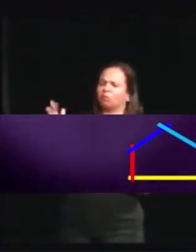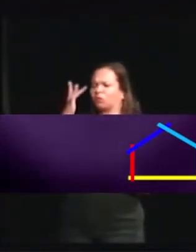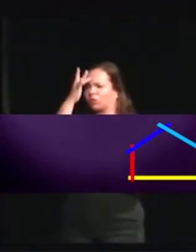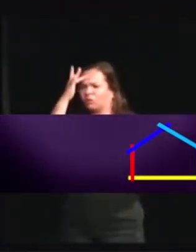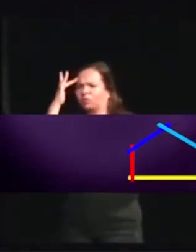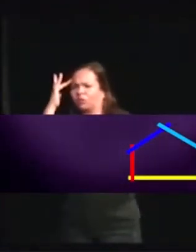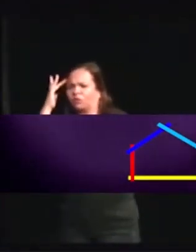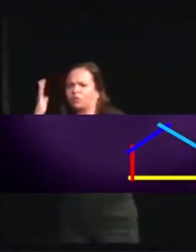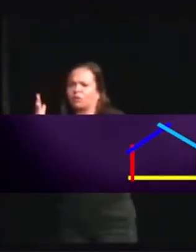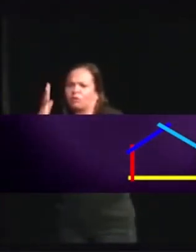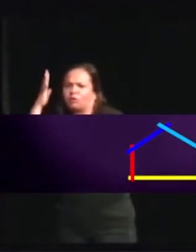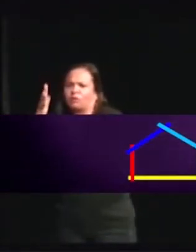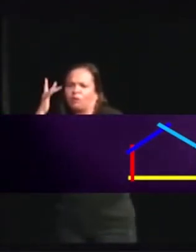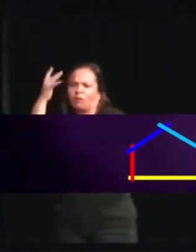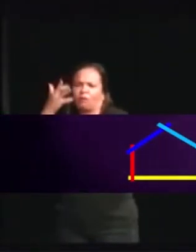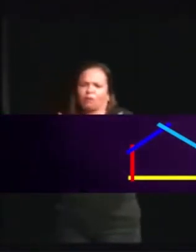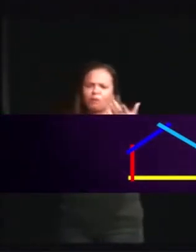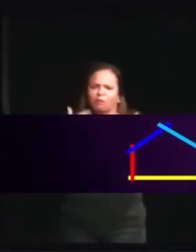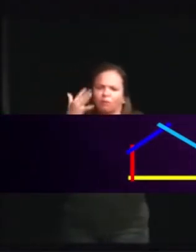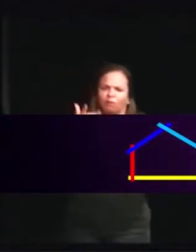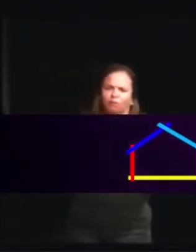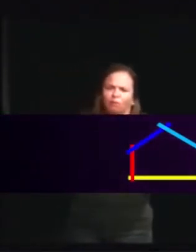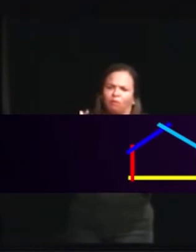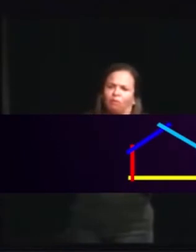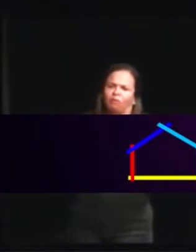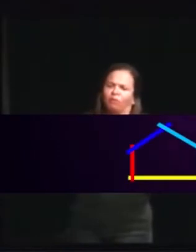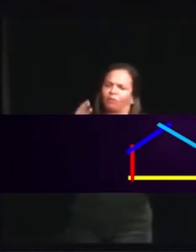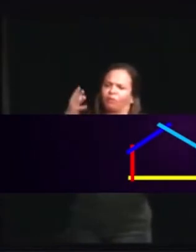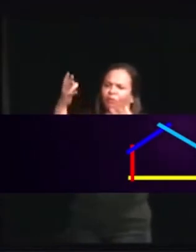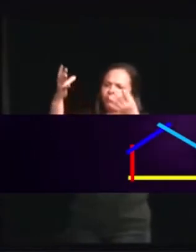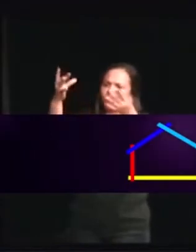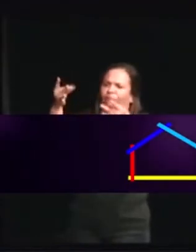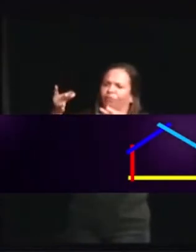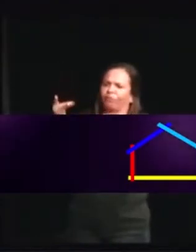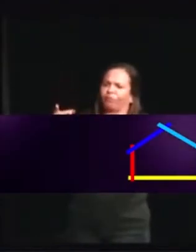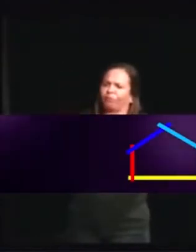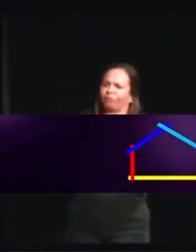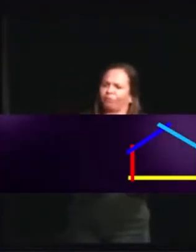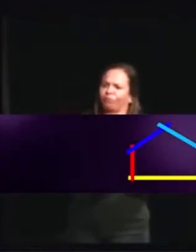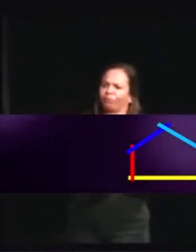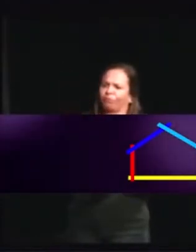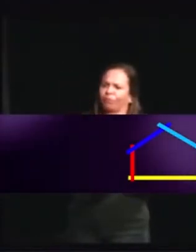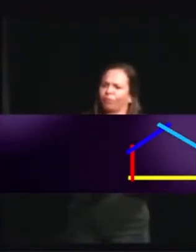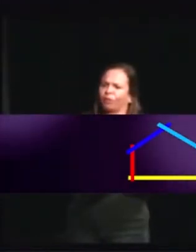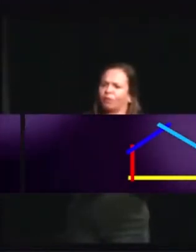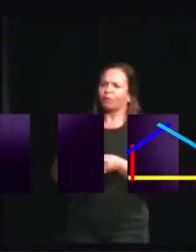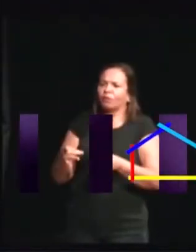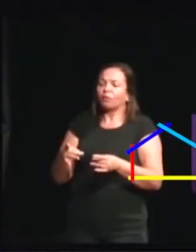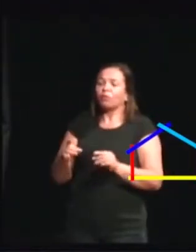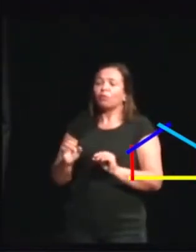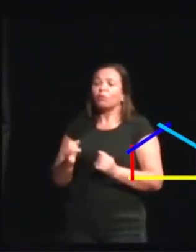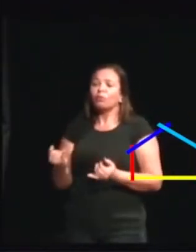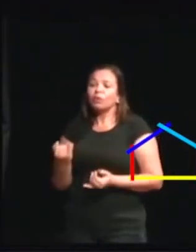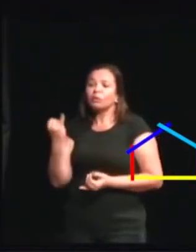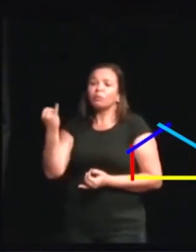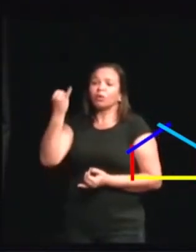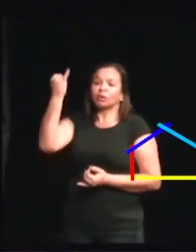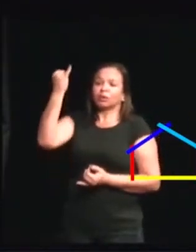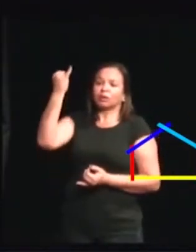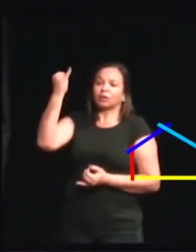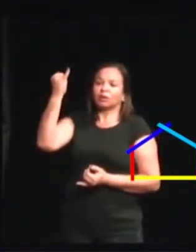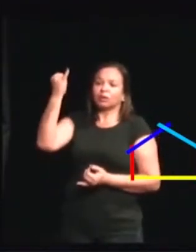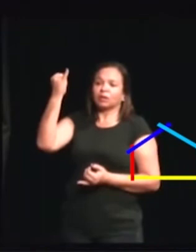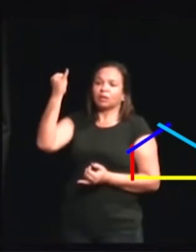Menezes, eu, Oscar, não importa. Isso é mero detalhe, importa de quem falamos. É de quem falamos que é a grande